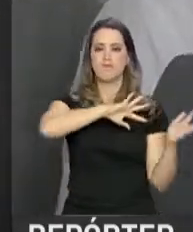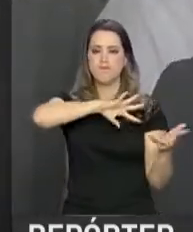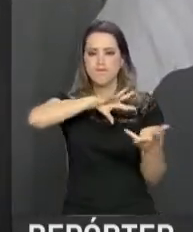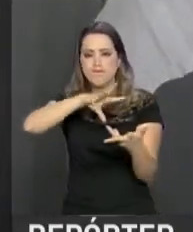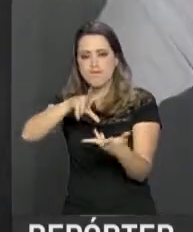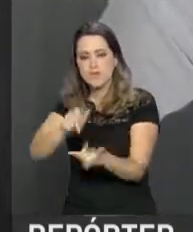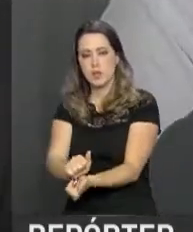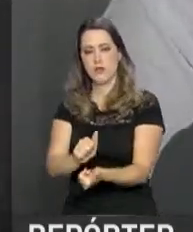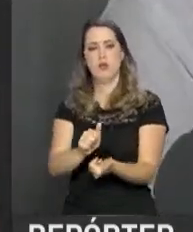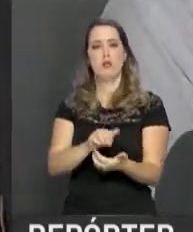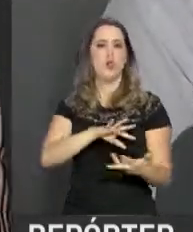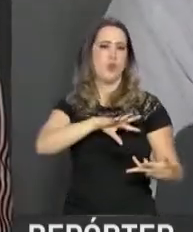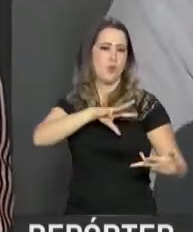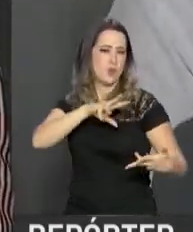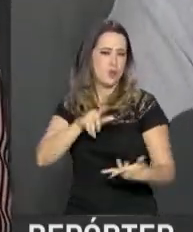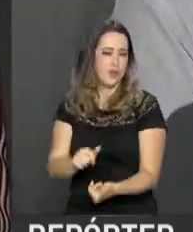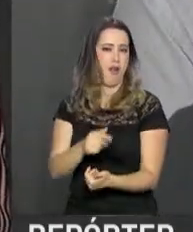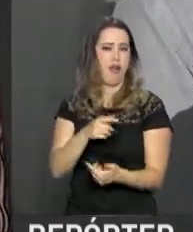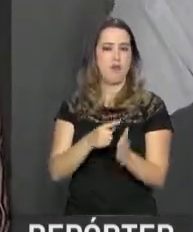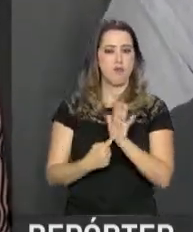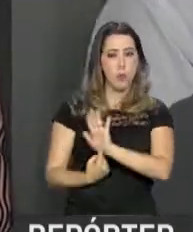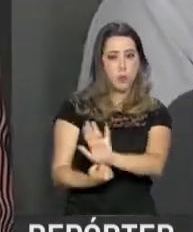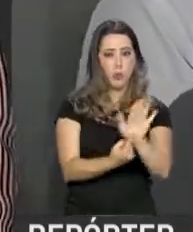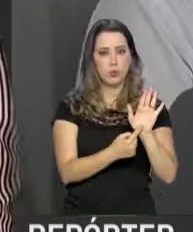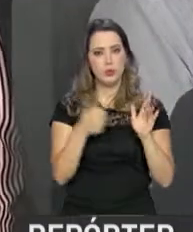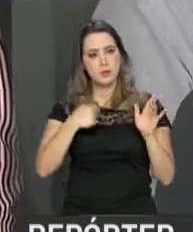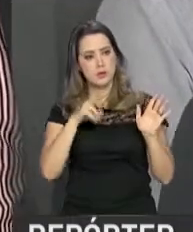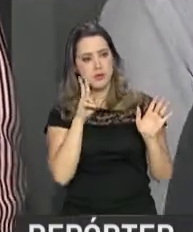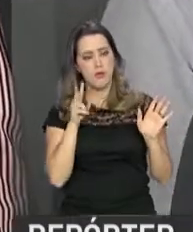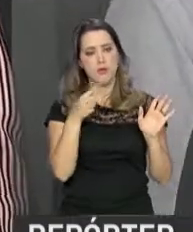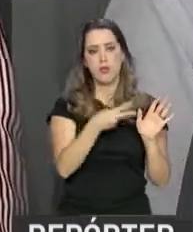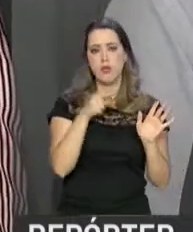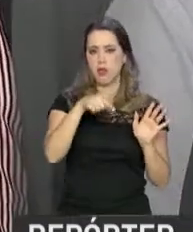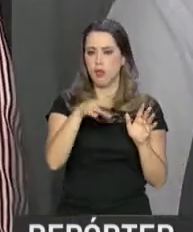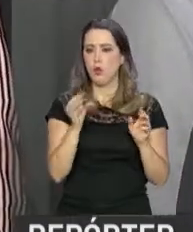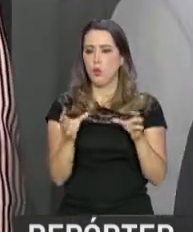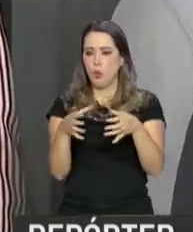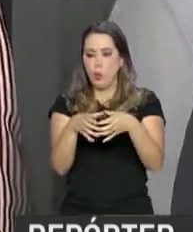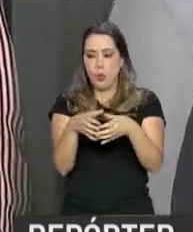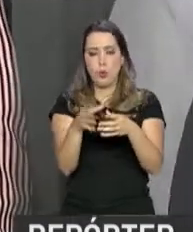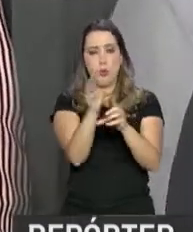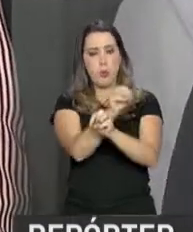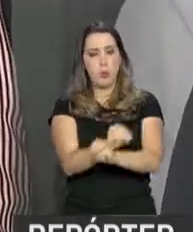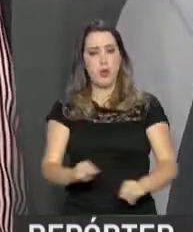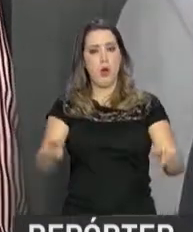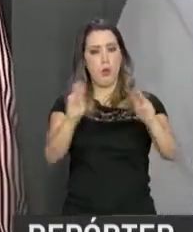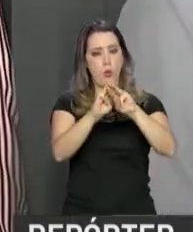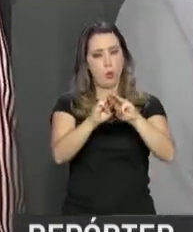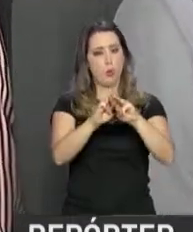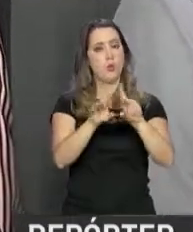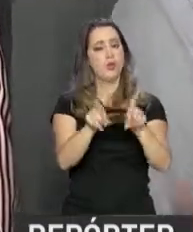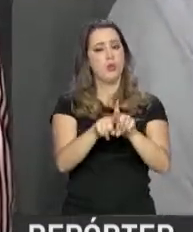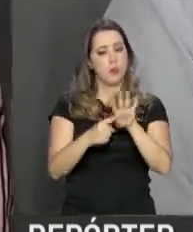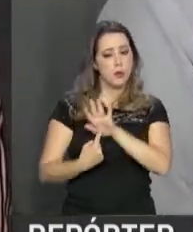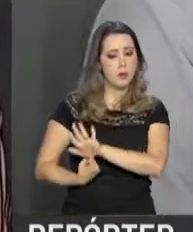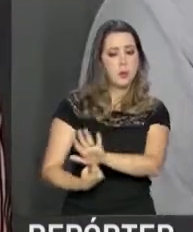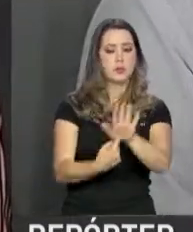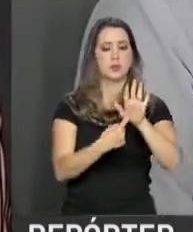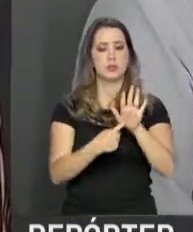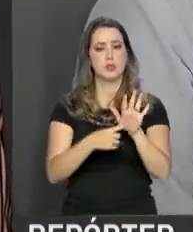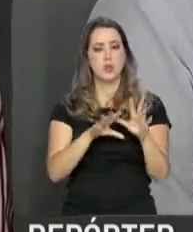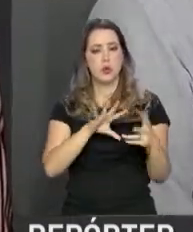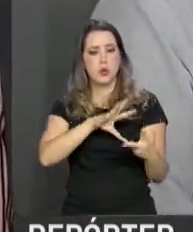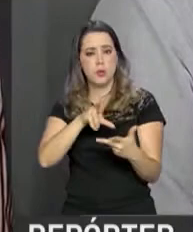não é? Não é sem razão que aqui tem representantes da Organização das Nações Unidas, mas mostrando ao mundo este